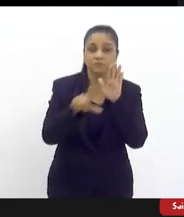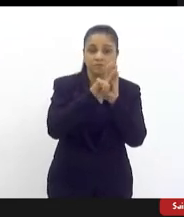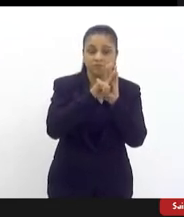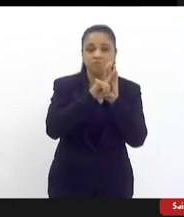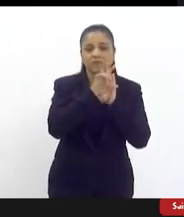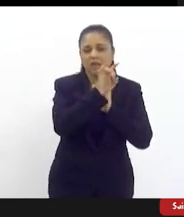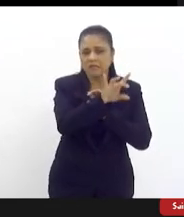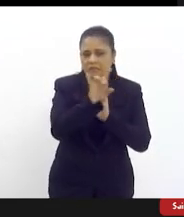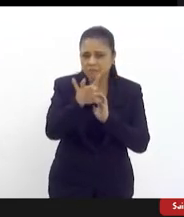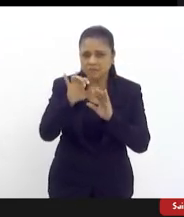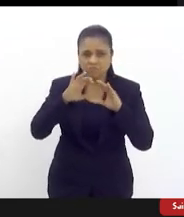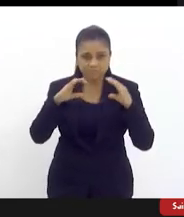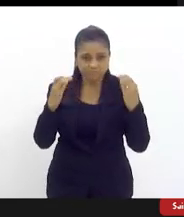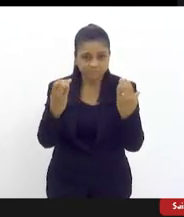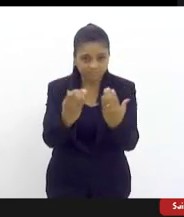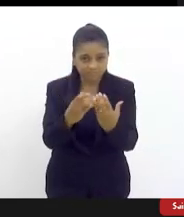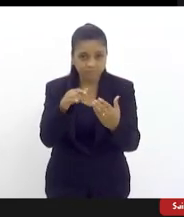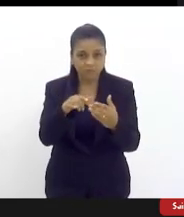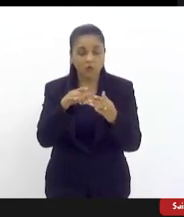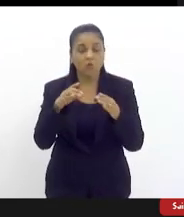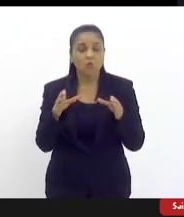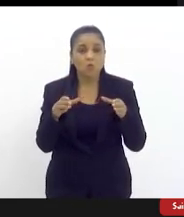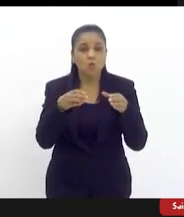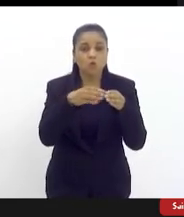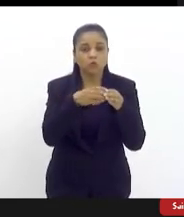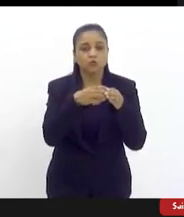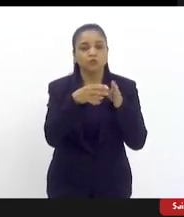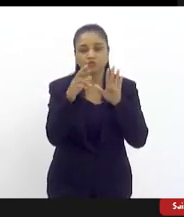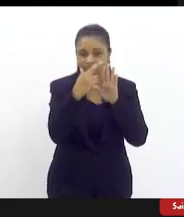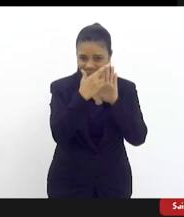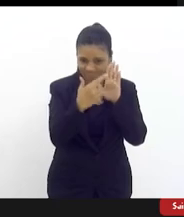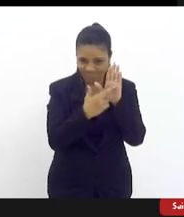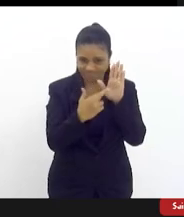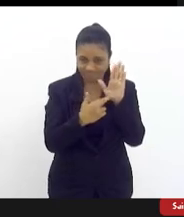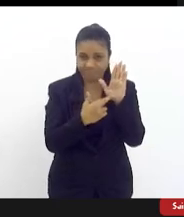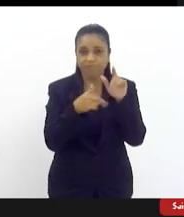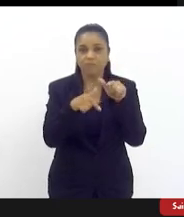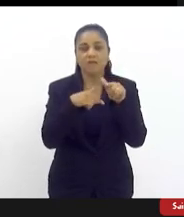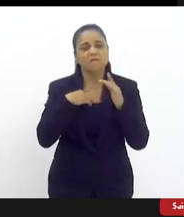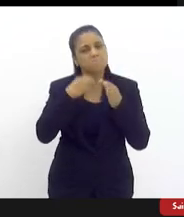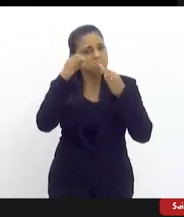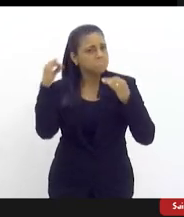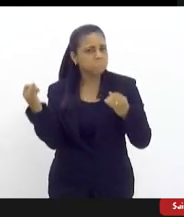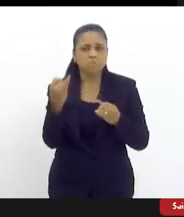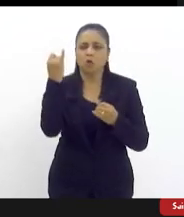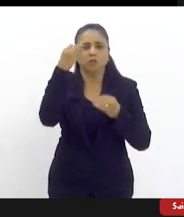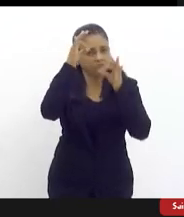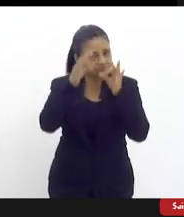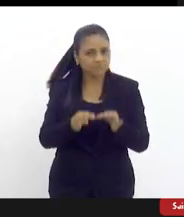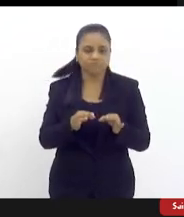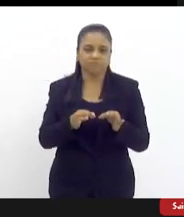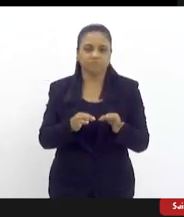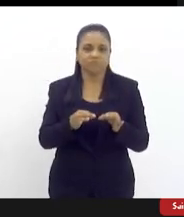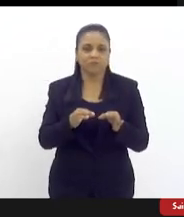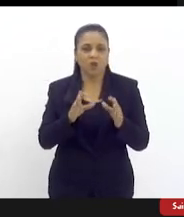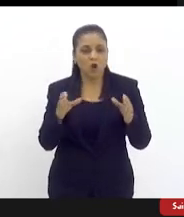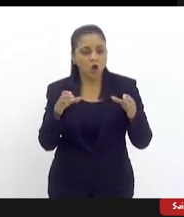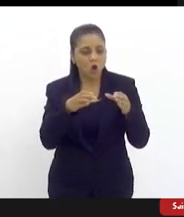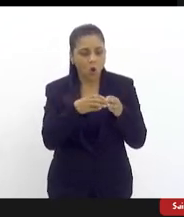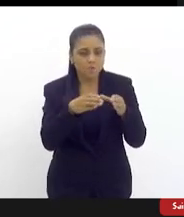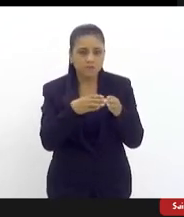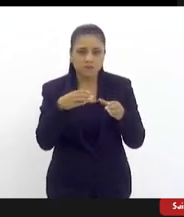Casa dos Estados com um conjunto de protocolos. Acho que é importante dar celeridade. Nós, na Comissão de Combate